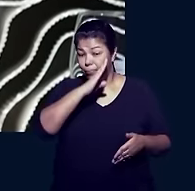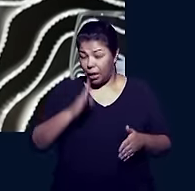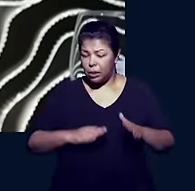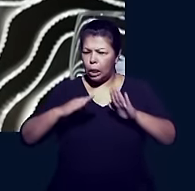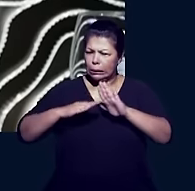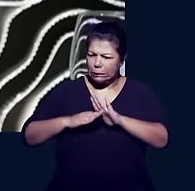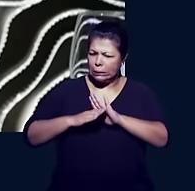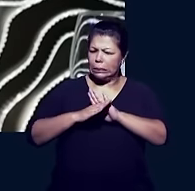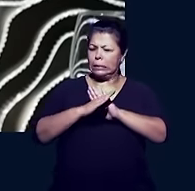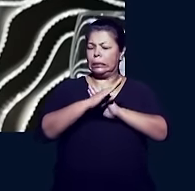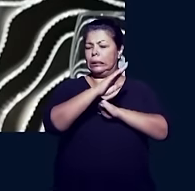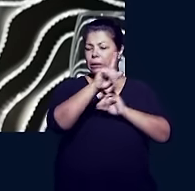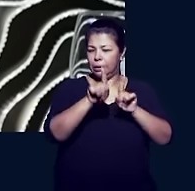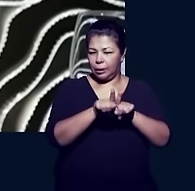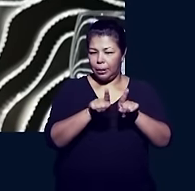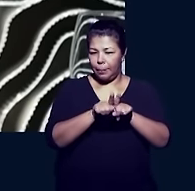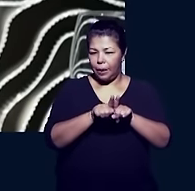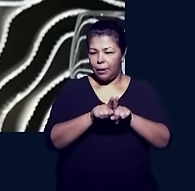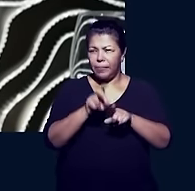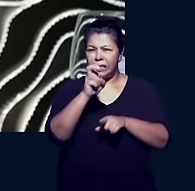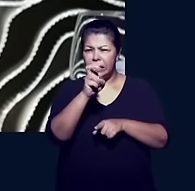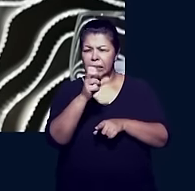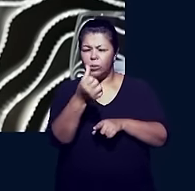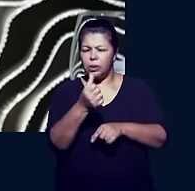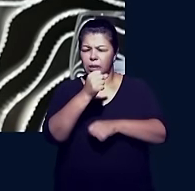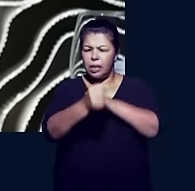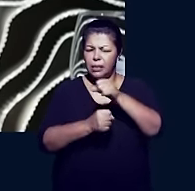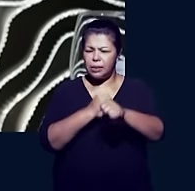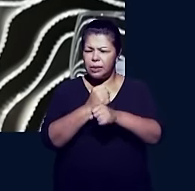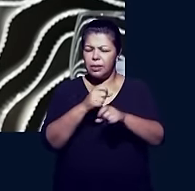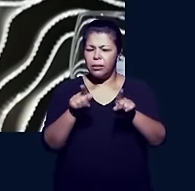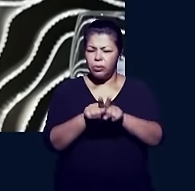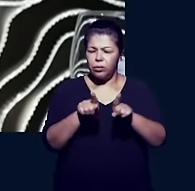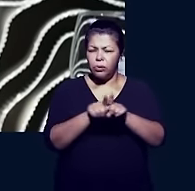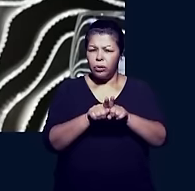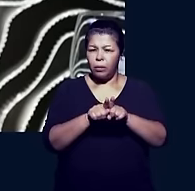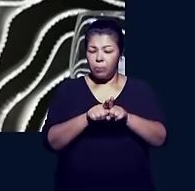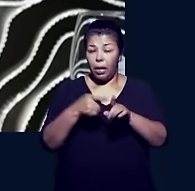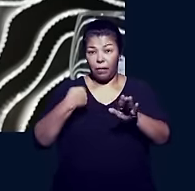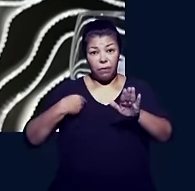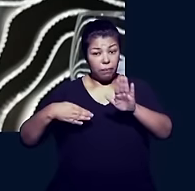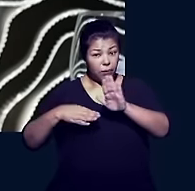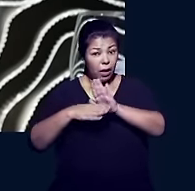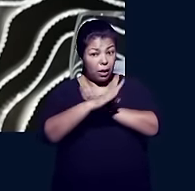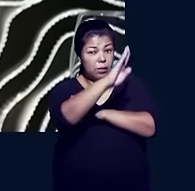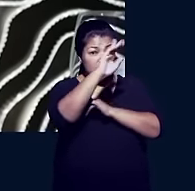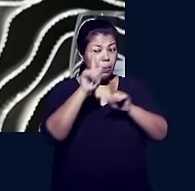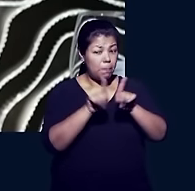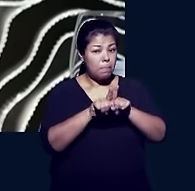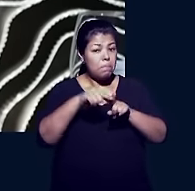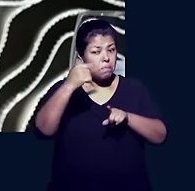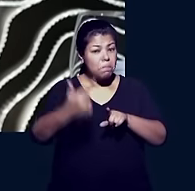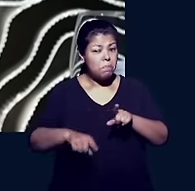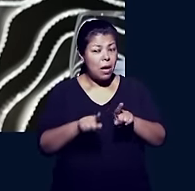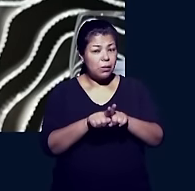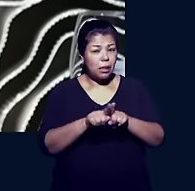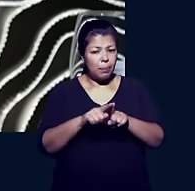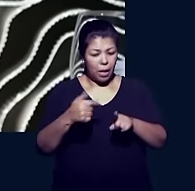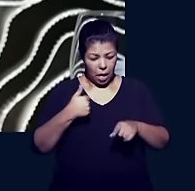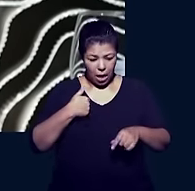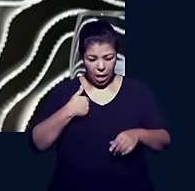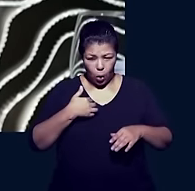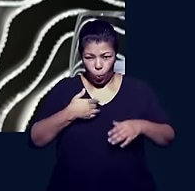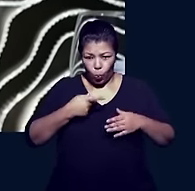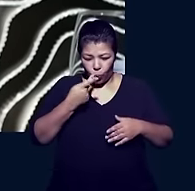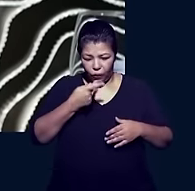6 anos o Agro deve crescer 5% ao ano e não é expectativa minha assim são grandes especialistas da indústria do